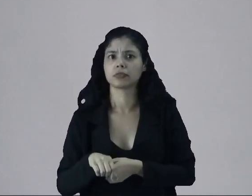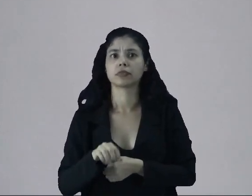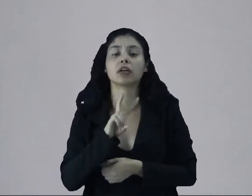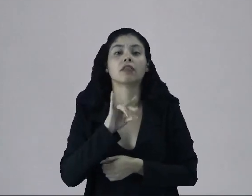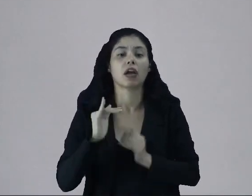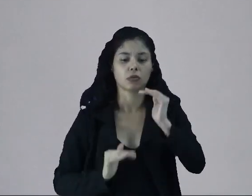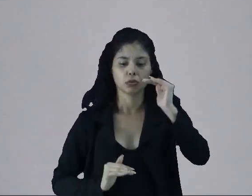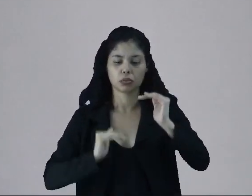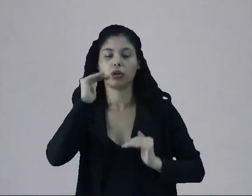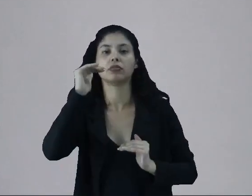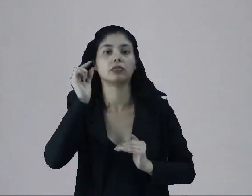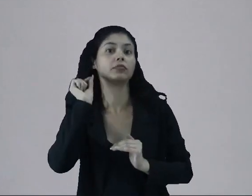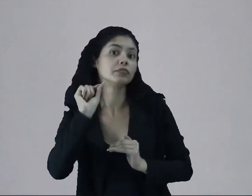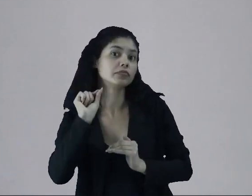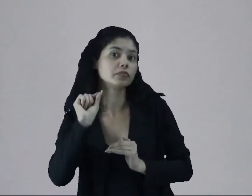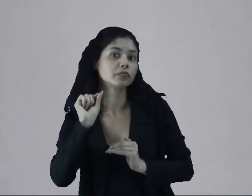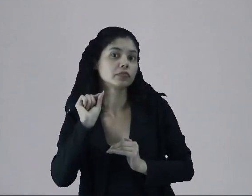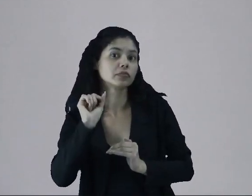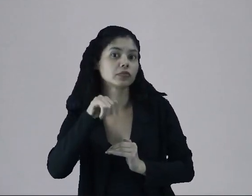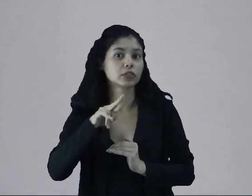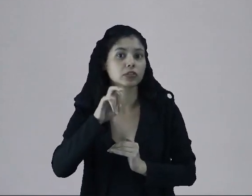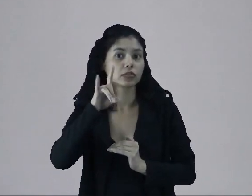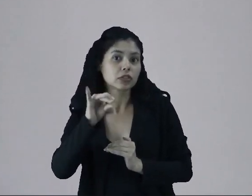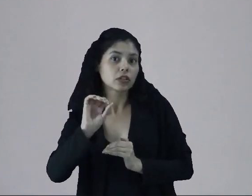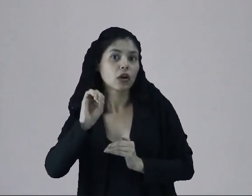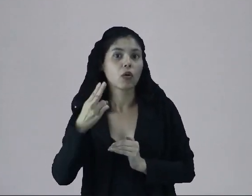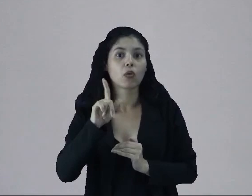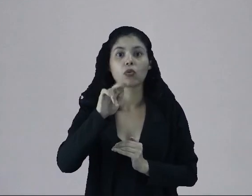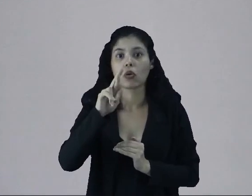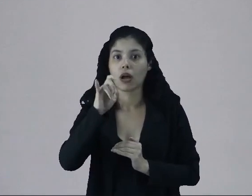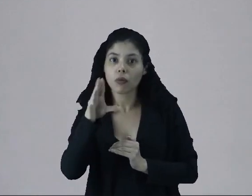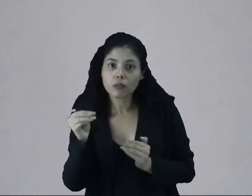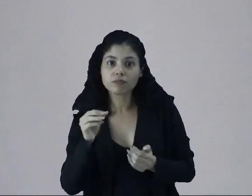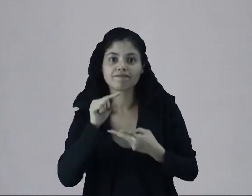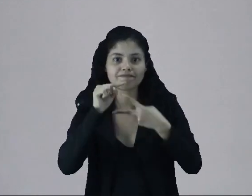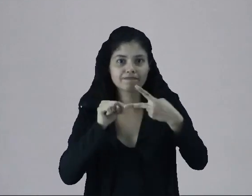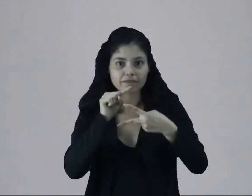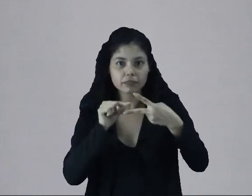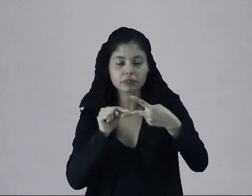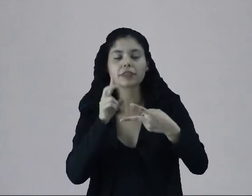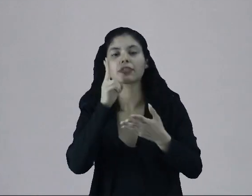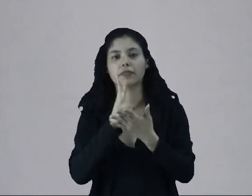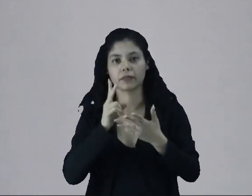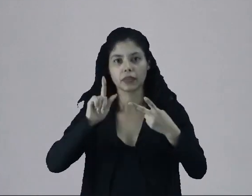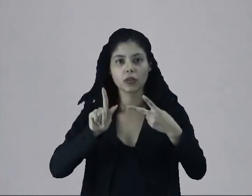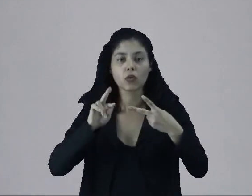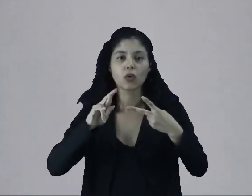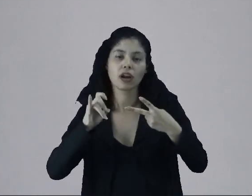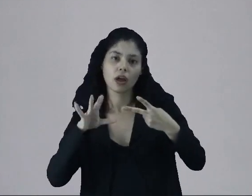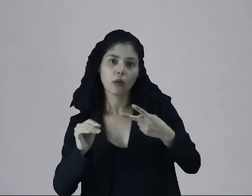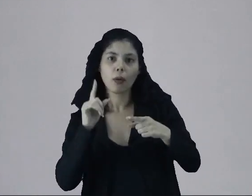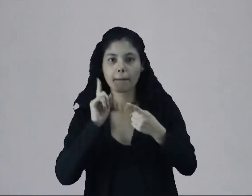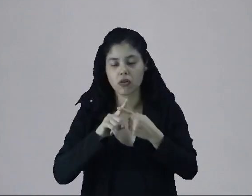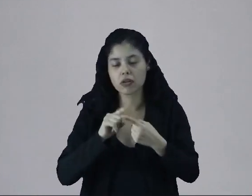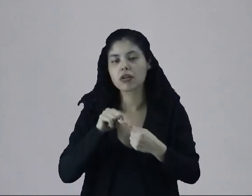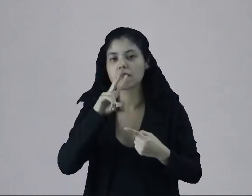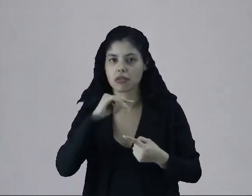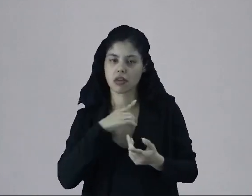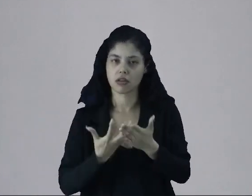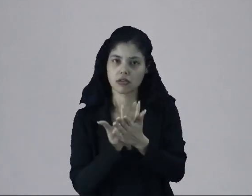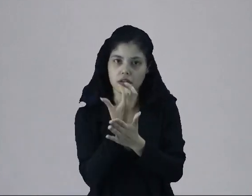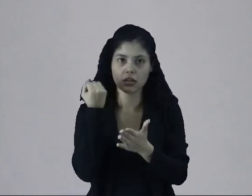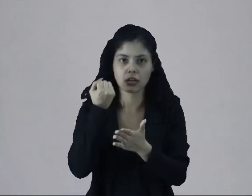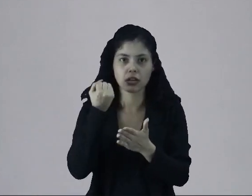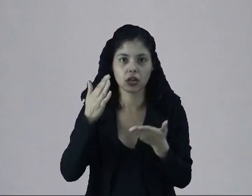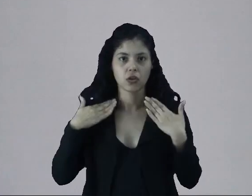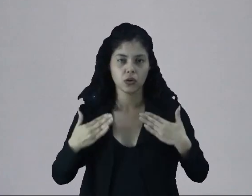mais elevado no seu corpo? A insulina ou o glucagon? O glucagon, porque você vai ter que estar tirando açúcar de outros locais para poder colocar